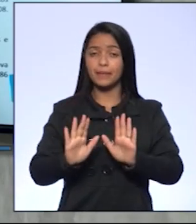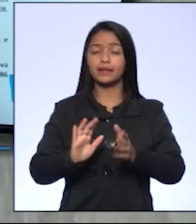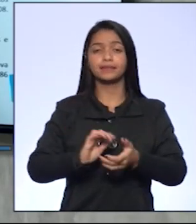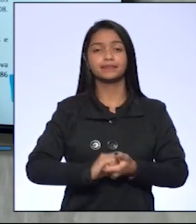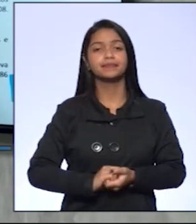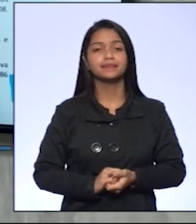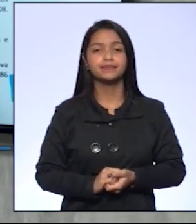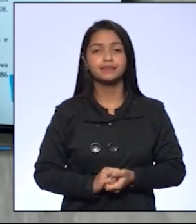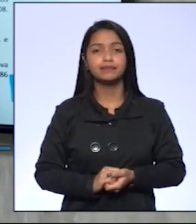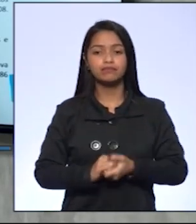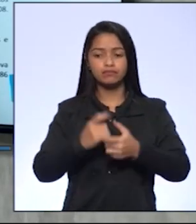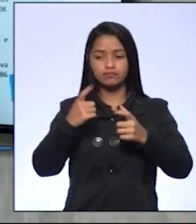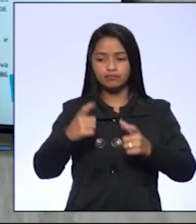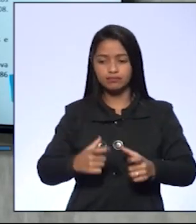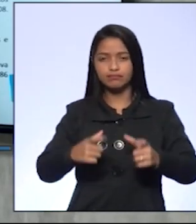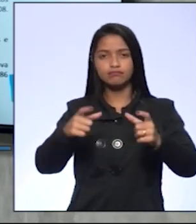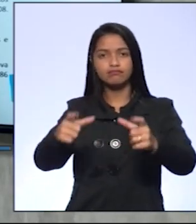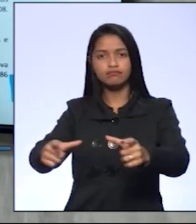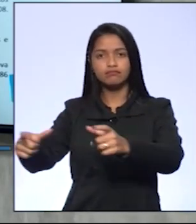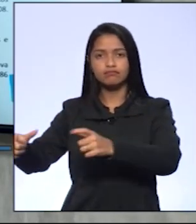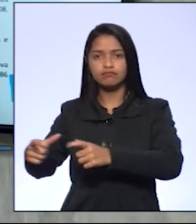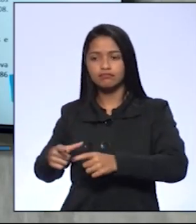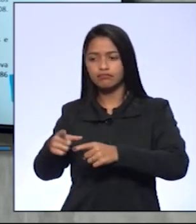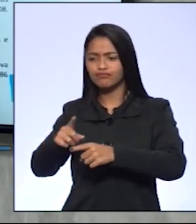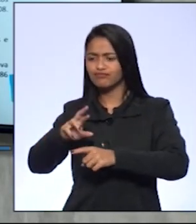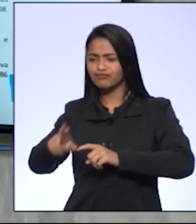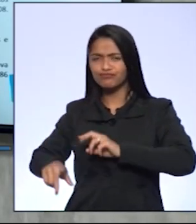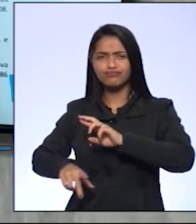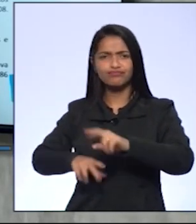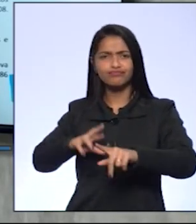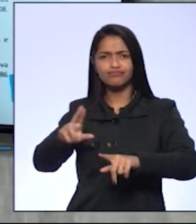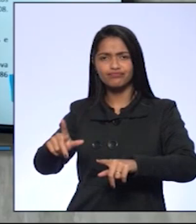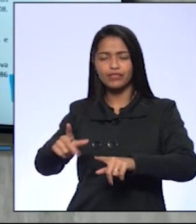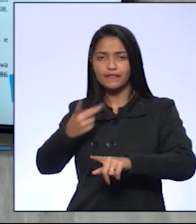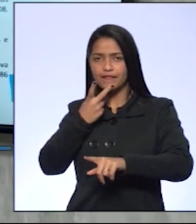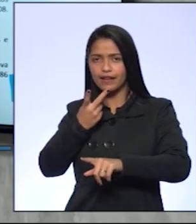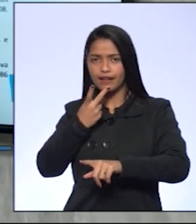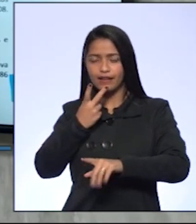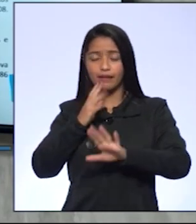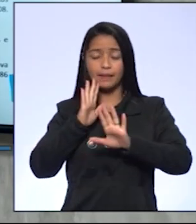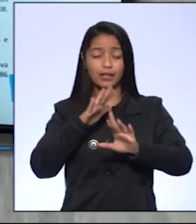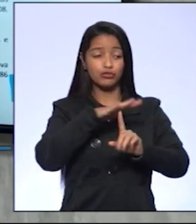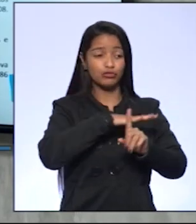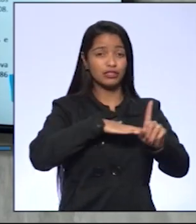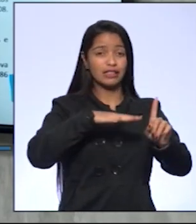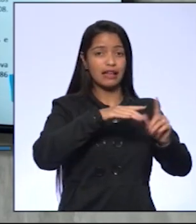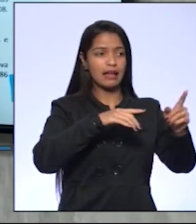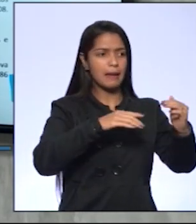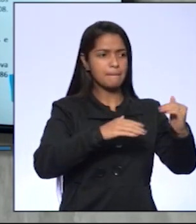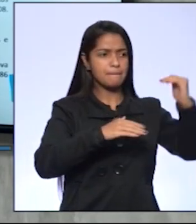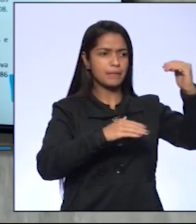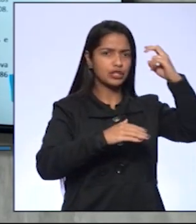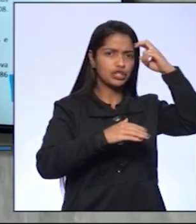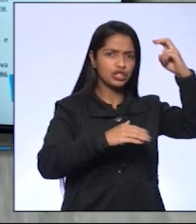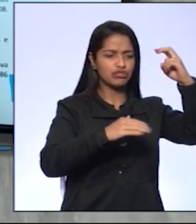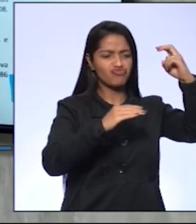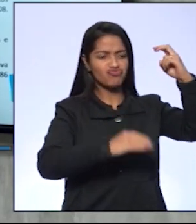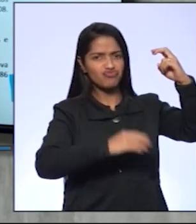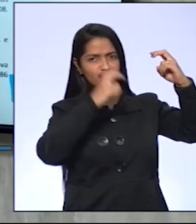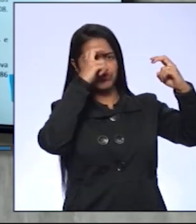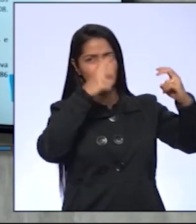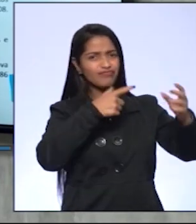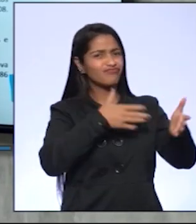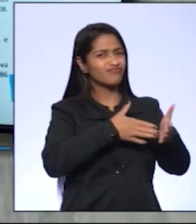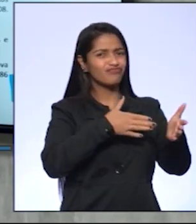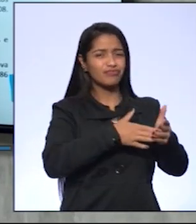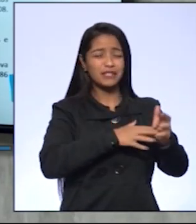menos importantes que as socioculturais. Percebeu? É isso que ele está dizendo. Ele diz, ó, o mesmo